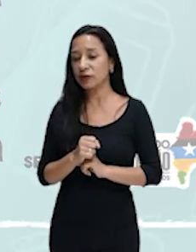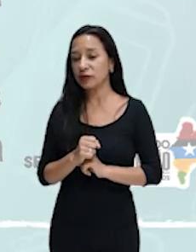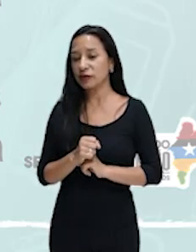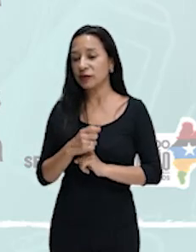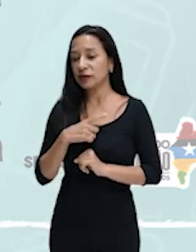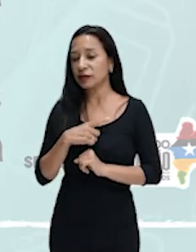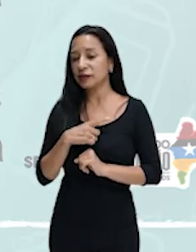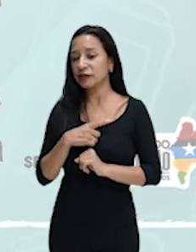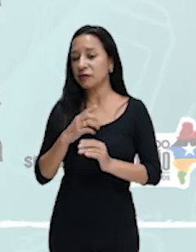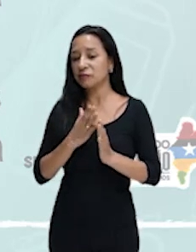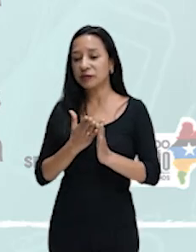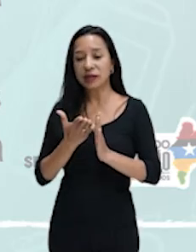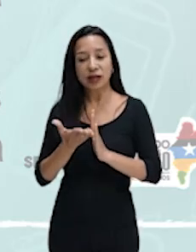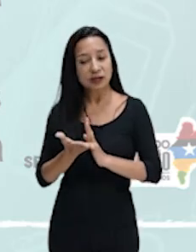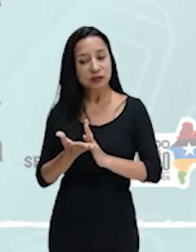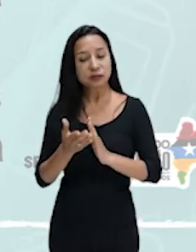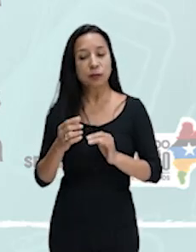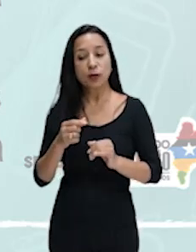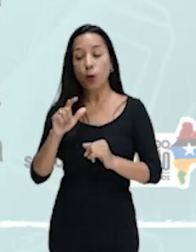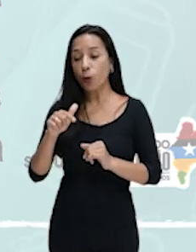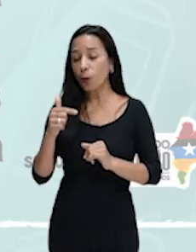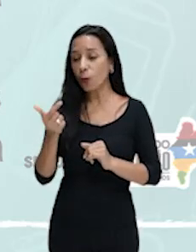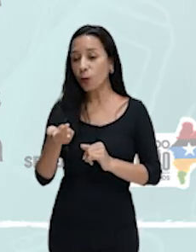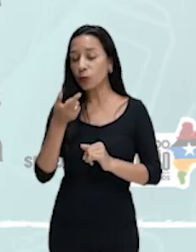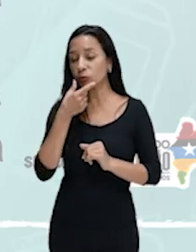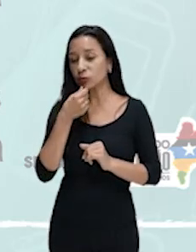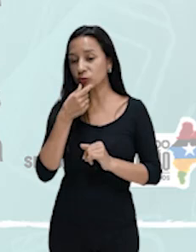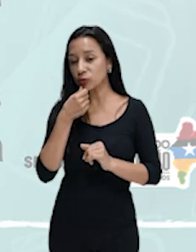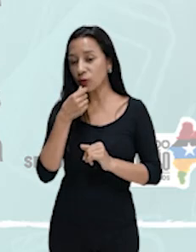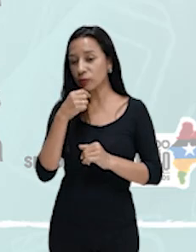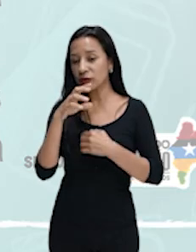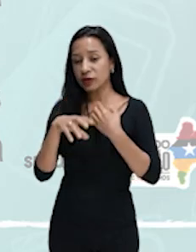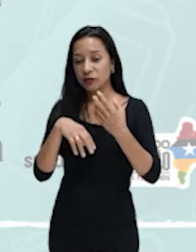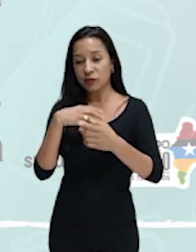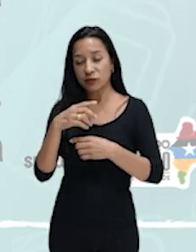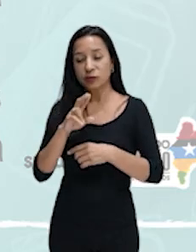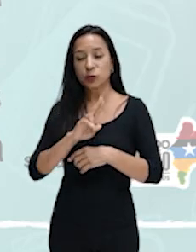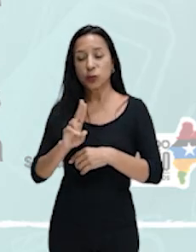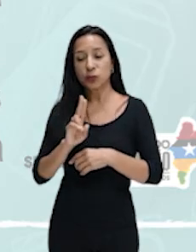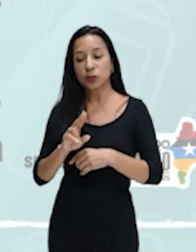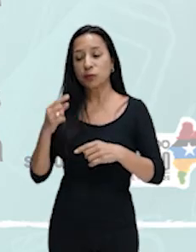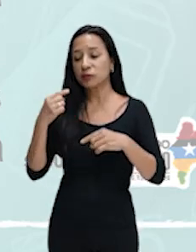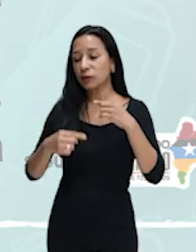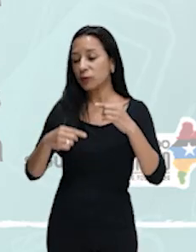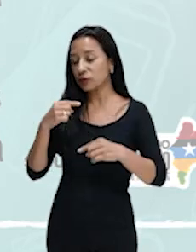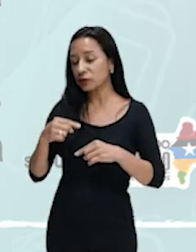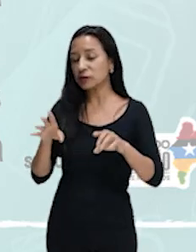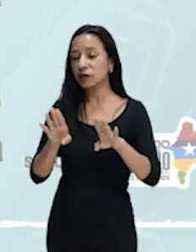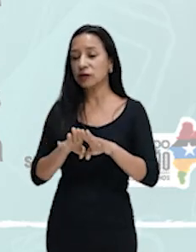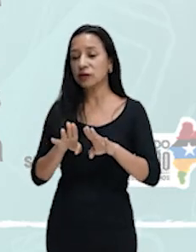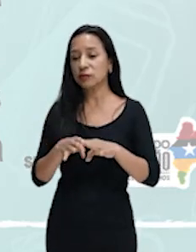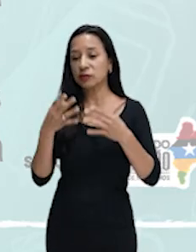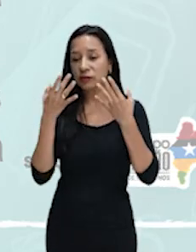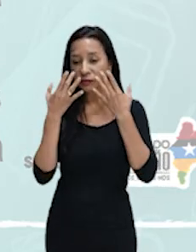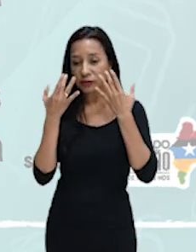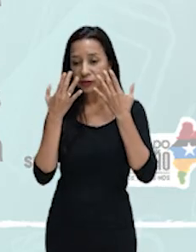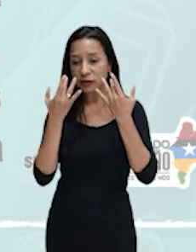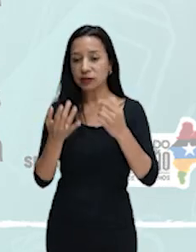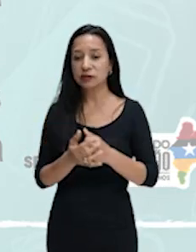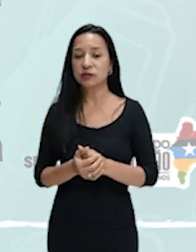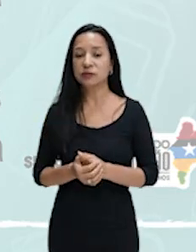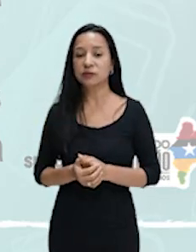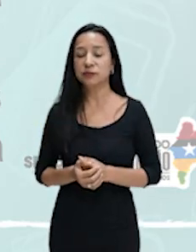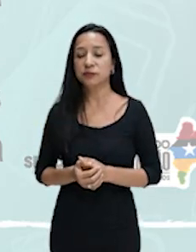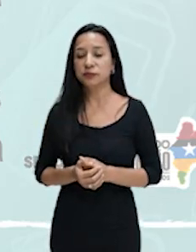marxista russo Leon Trotsky foi um dos mais famosos, já que ele e a esposa foram hóspedes refugiados de